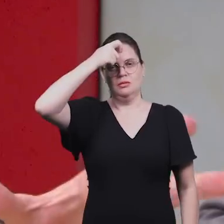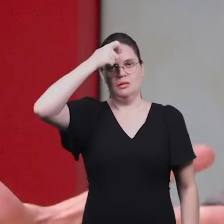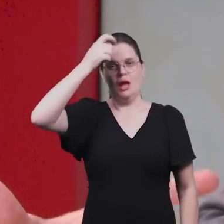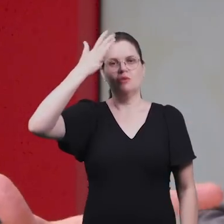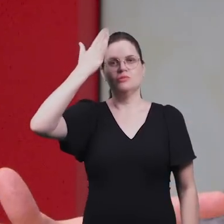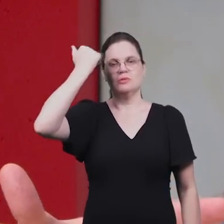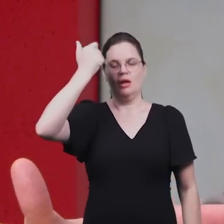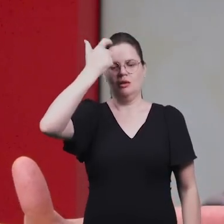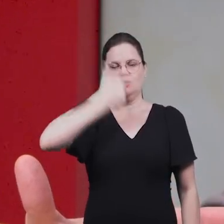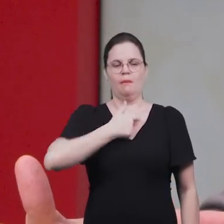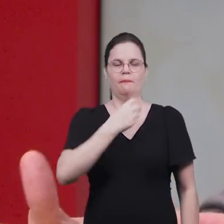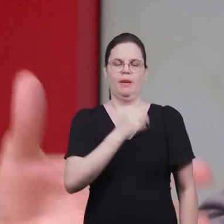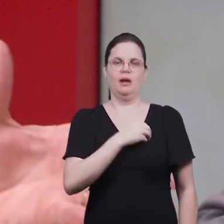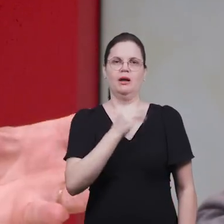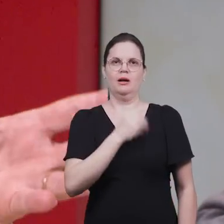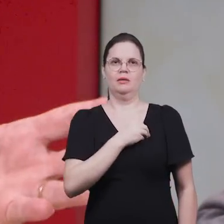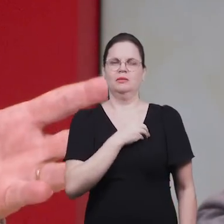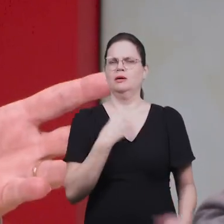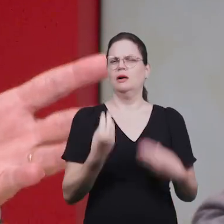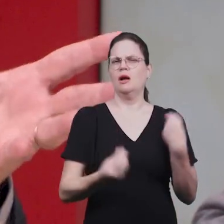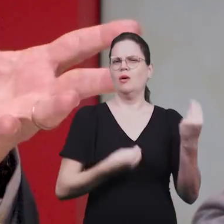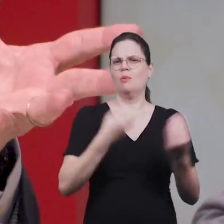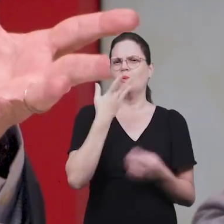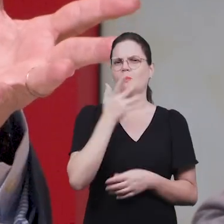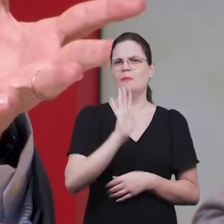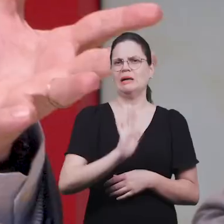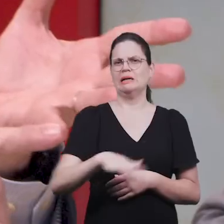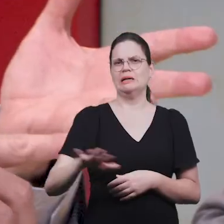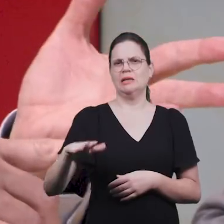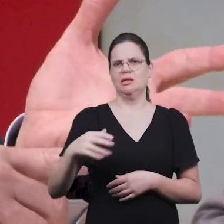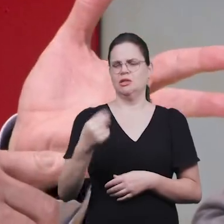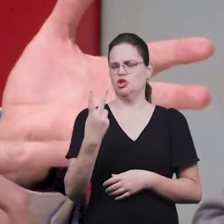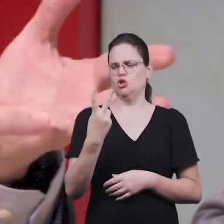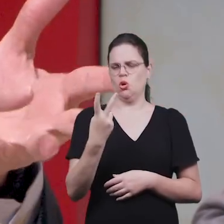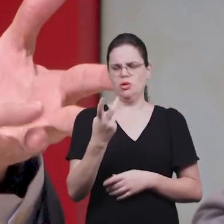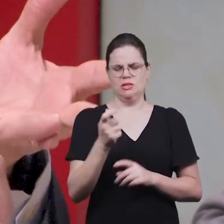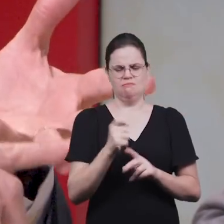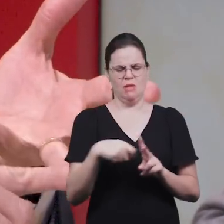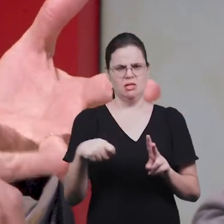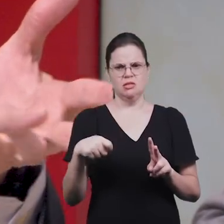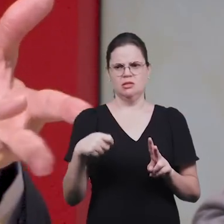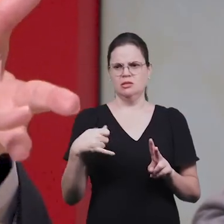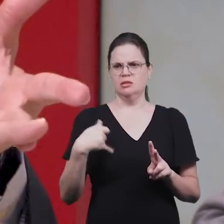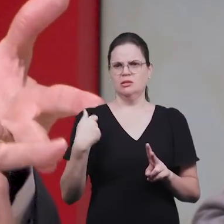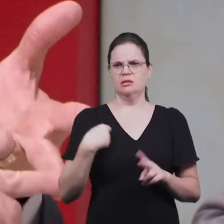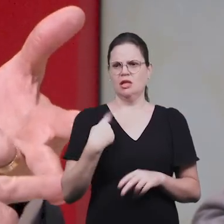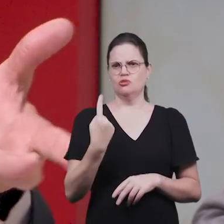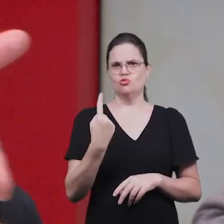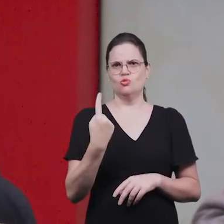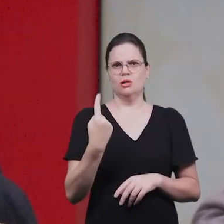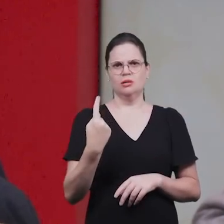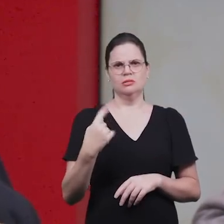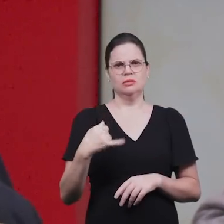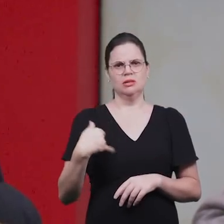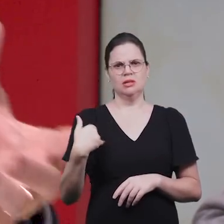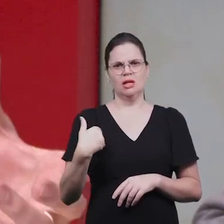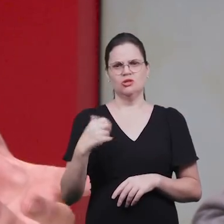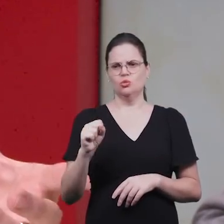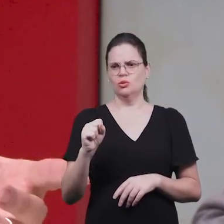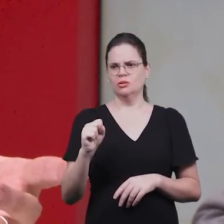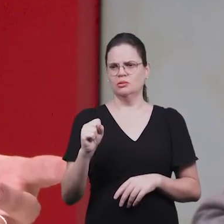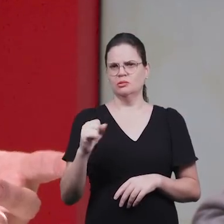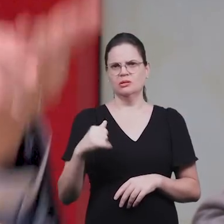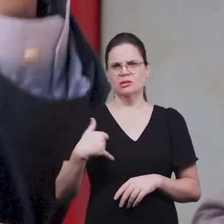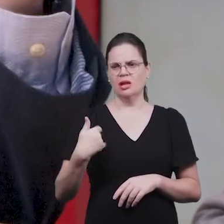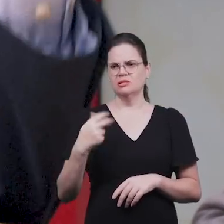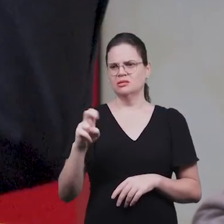do pecador. Como é que uma criança de 2 meses, de 1 ano, de 5 anos, de 8 anos,